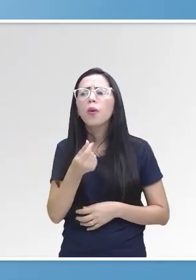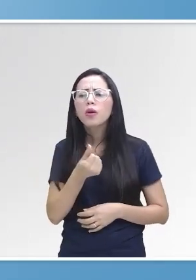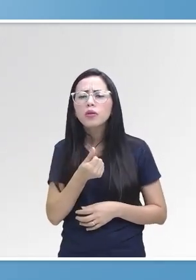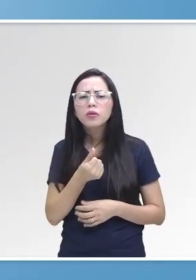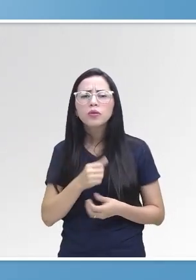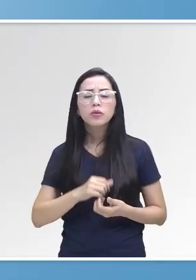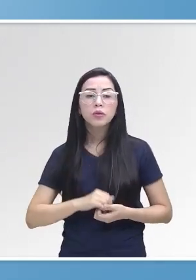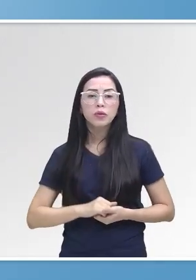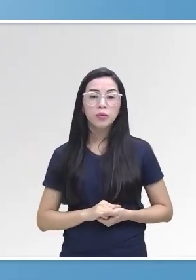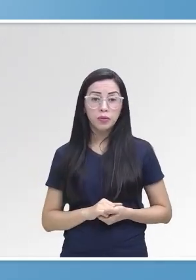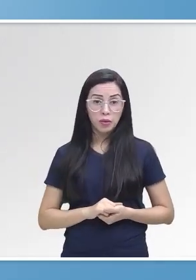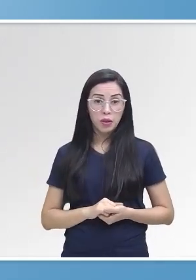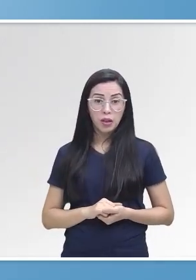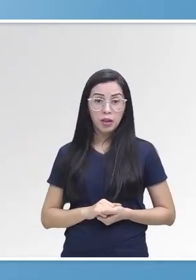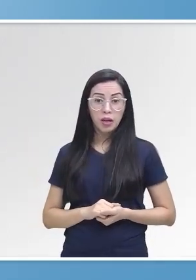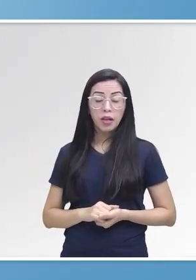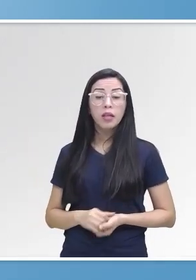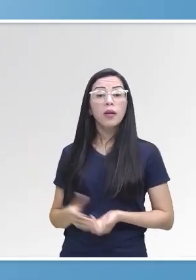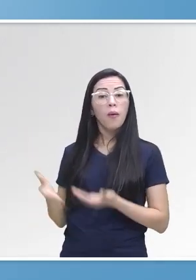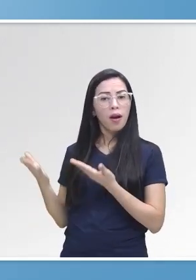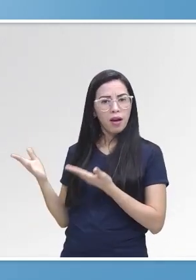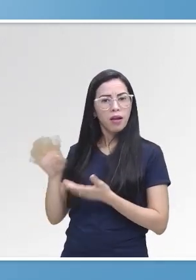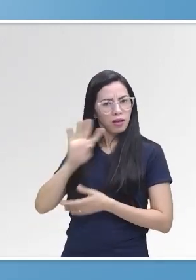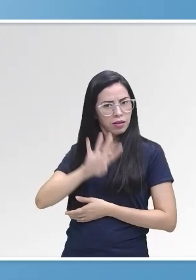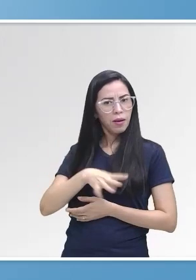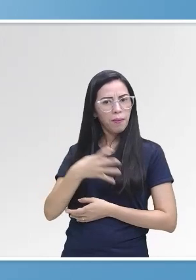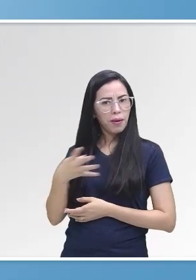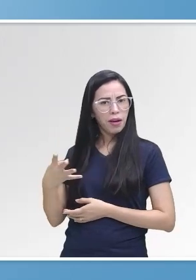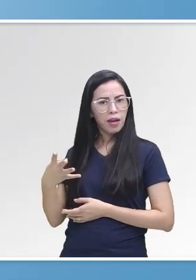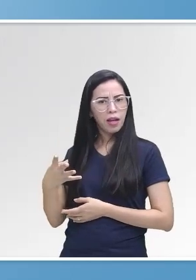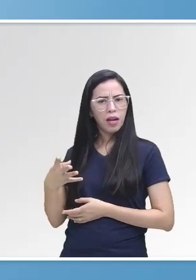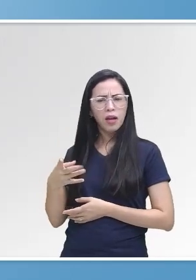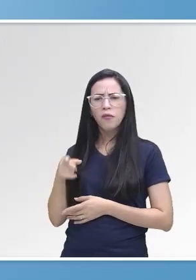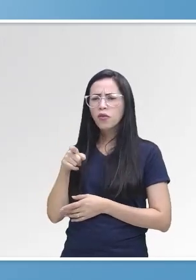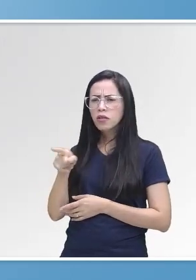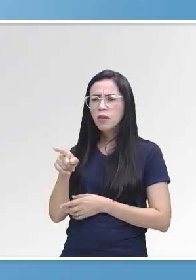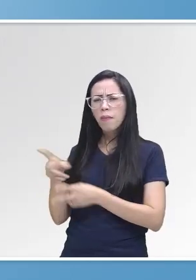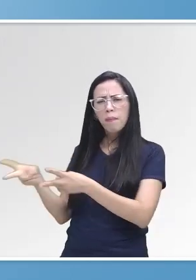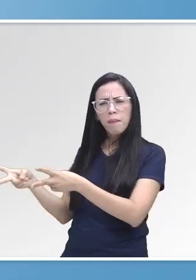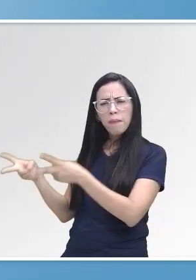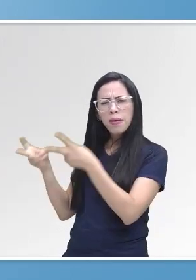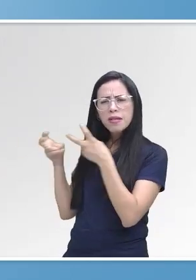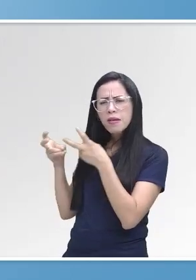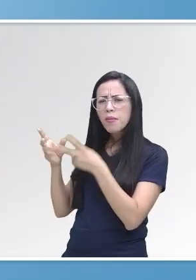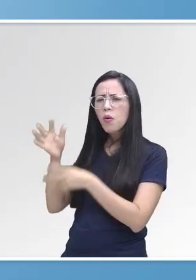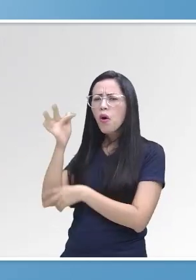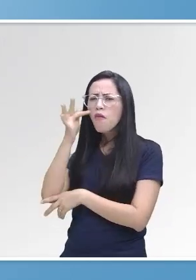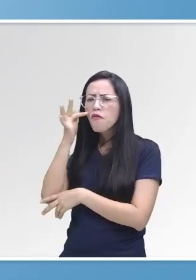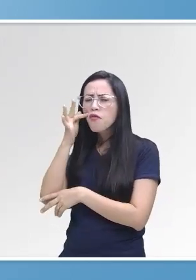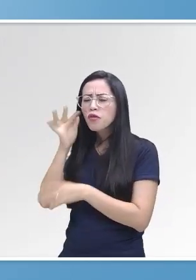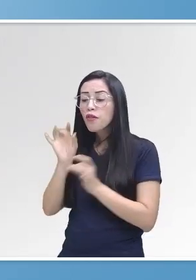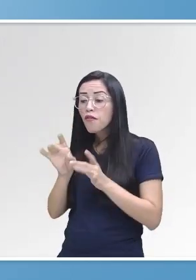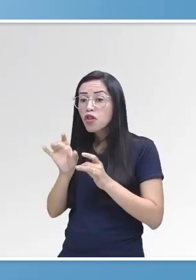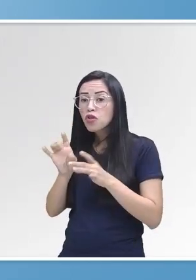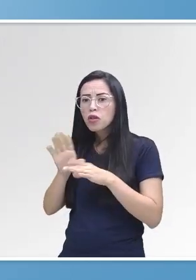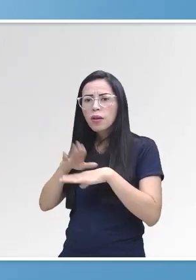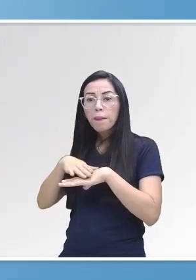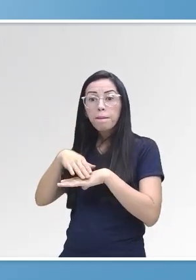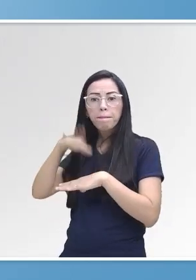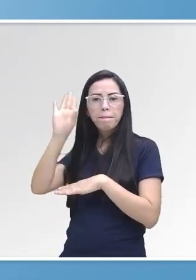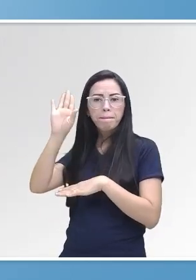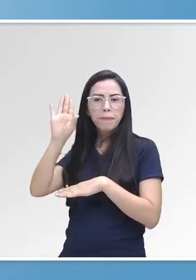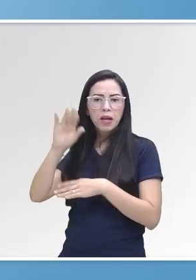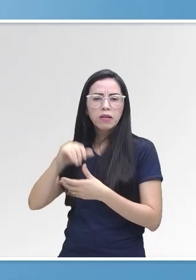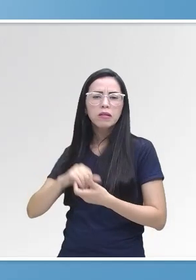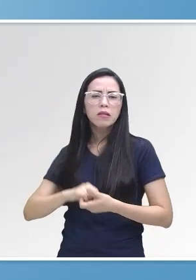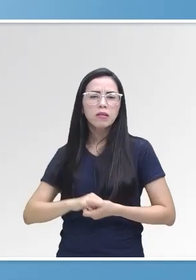é através da tabela de Marina qual a fruta mais vendida na feira olha